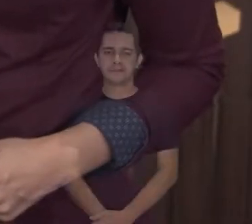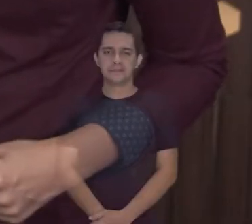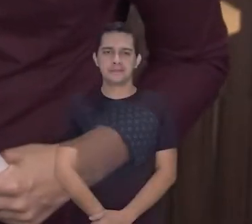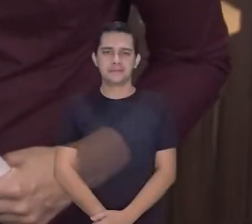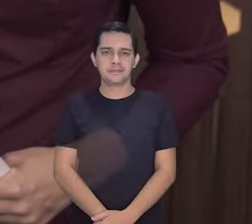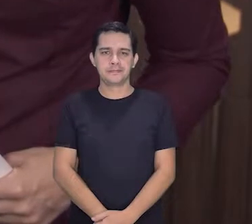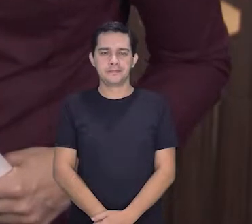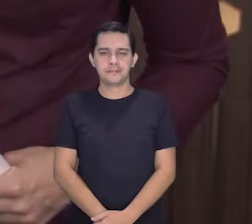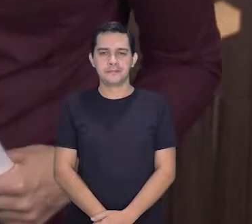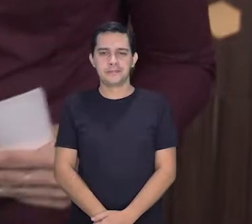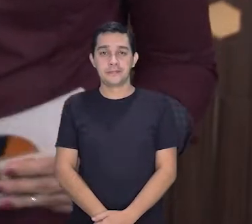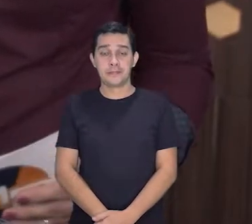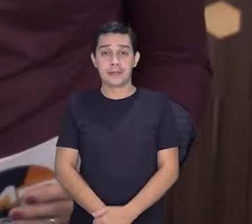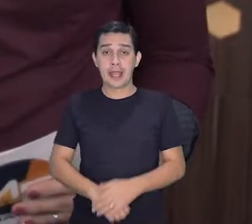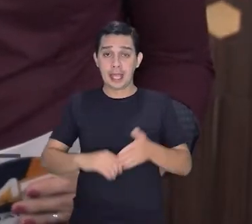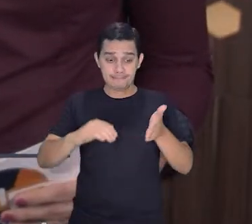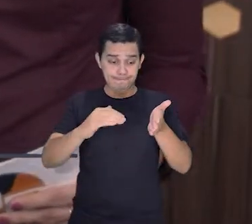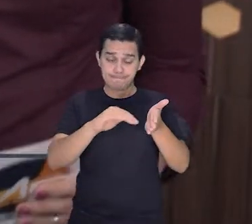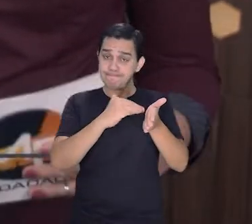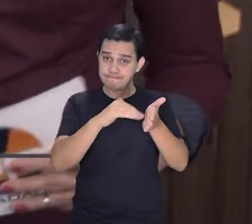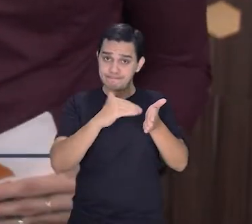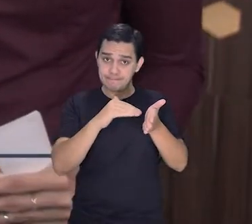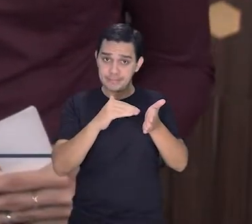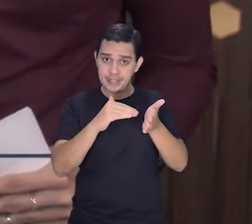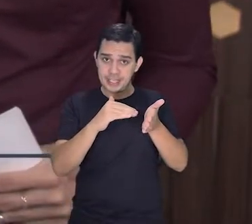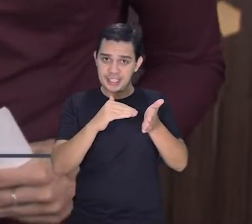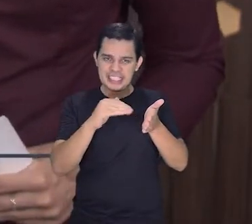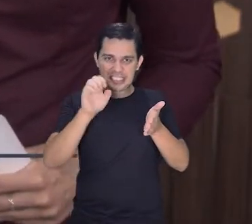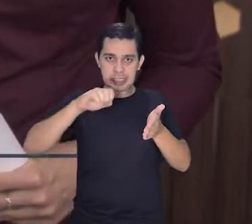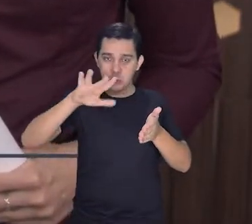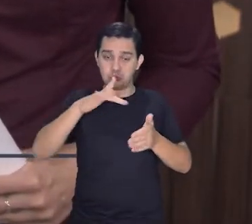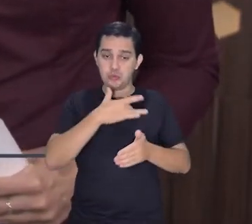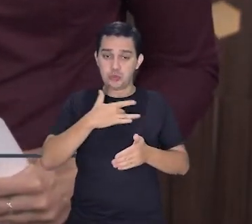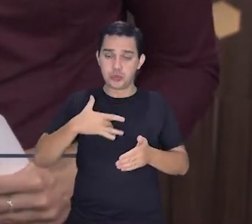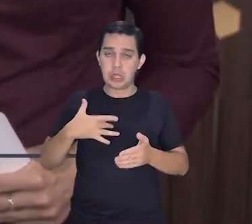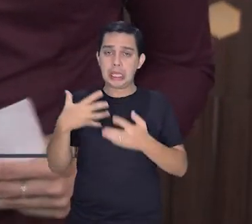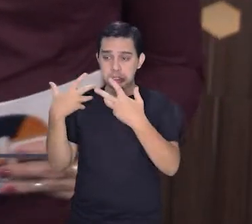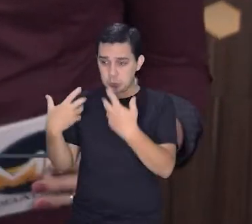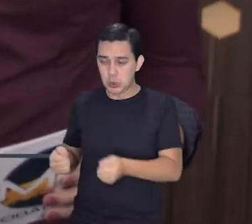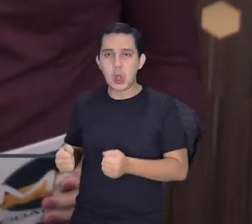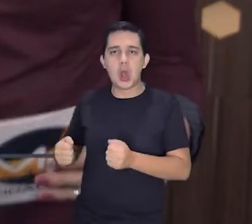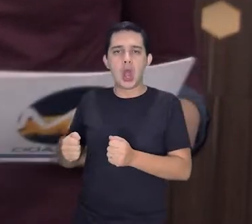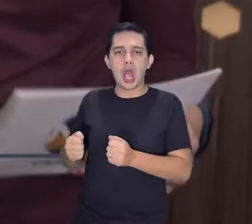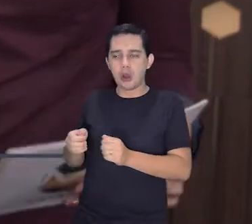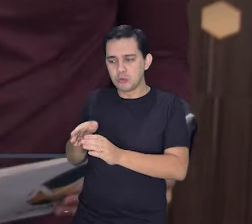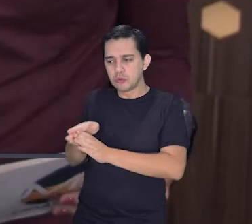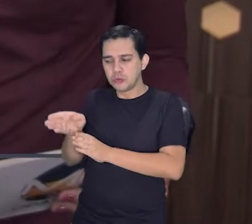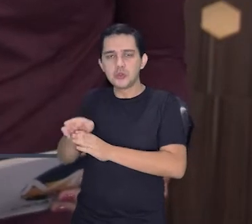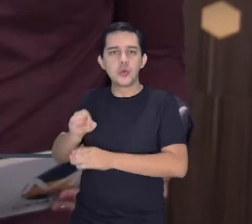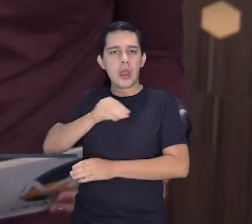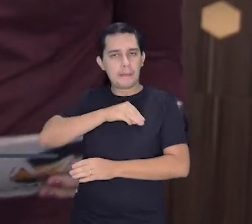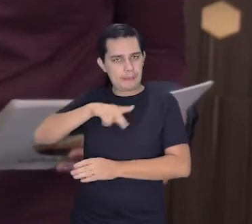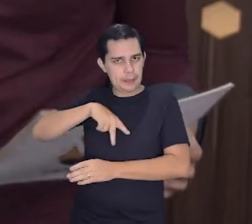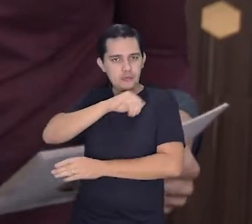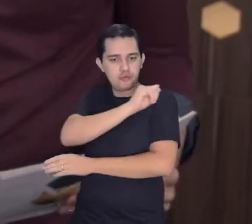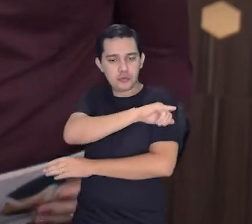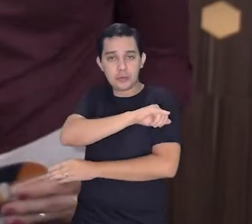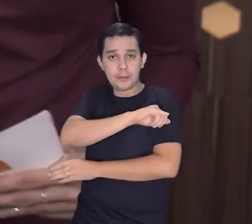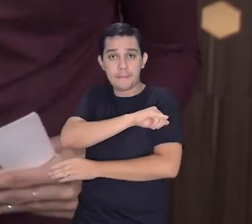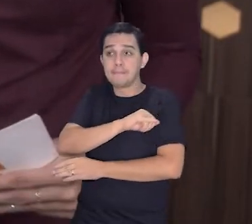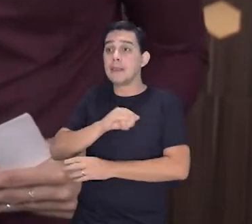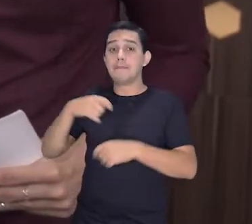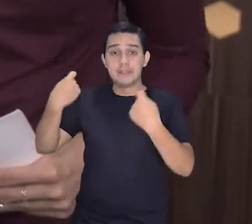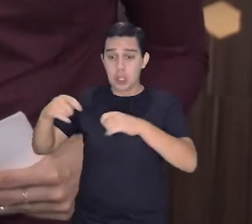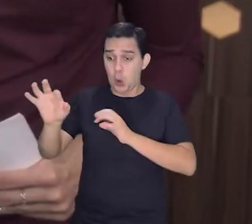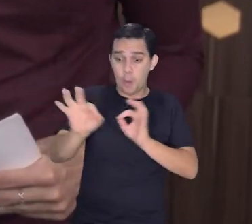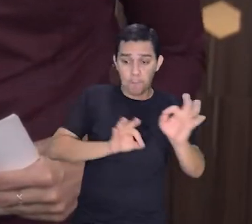A Secretaria de Estado de Saúde acatou a recomendação expedida pelo MPRJ para que seja apresentado um plano de segurança da água